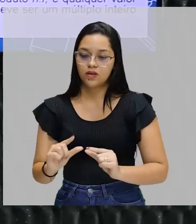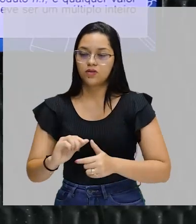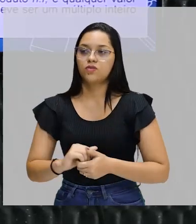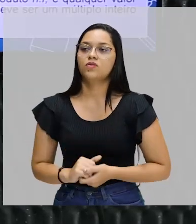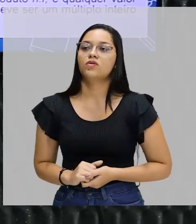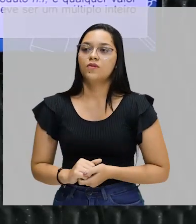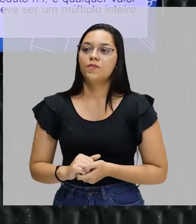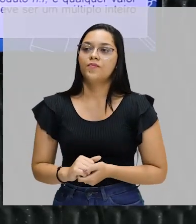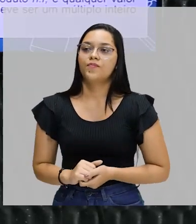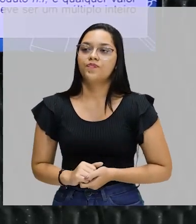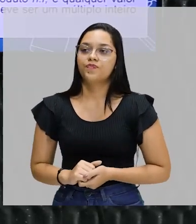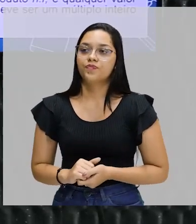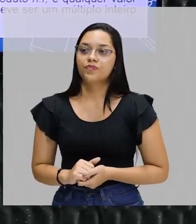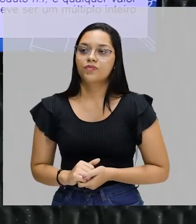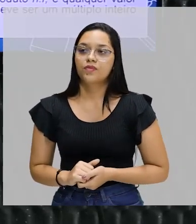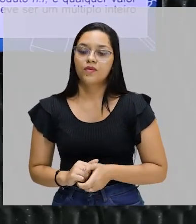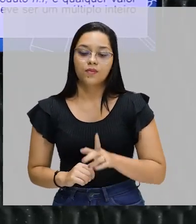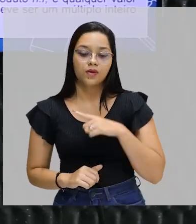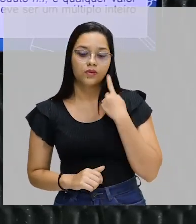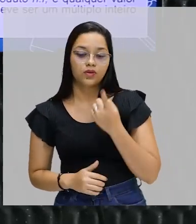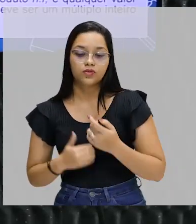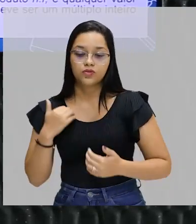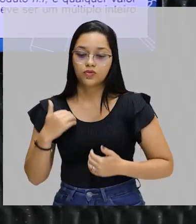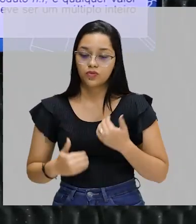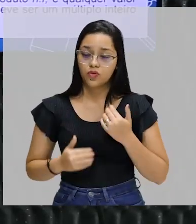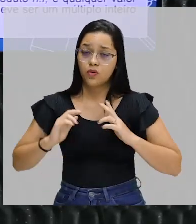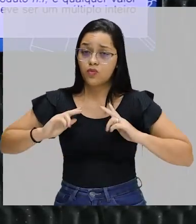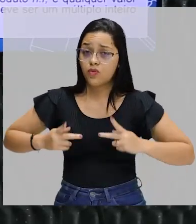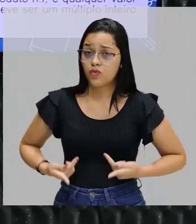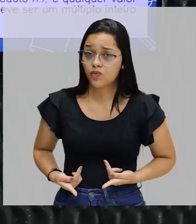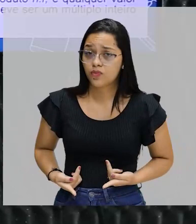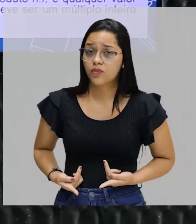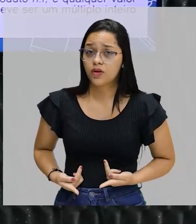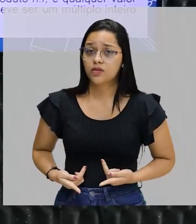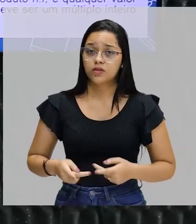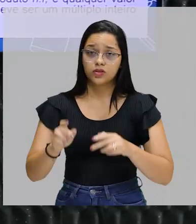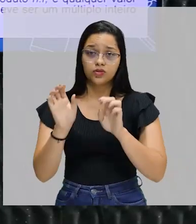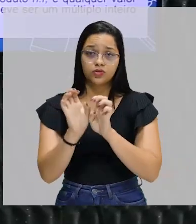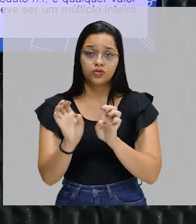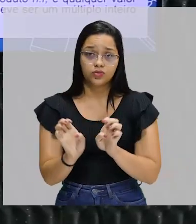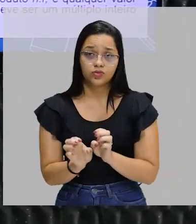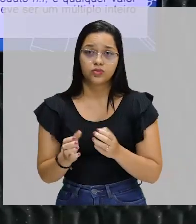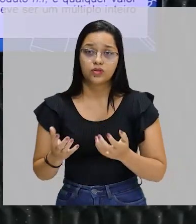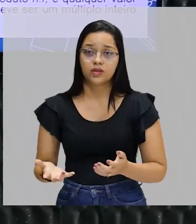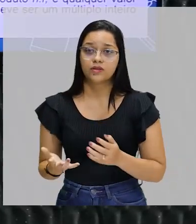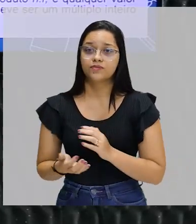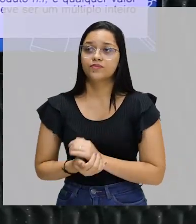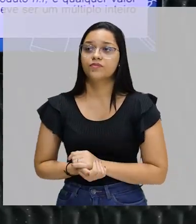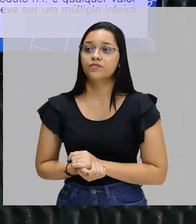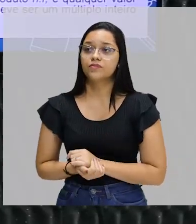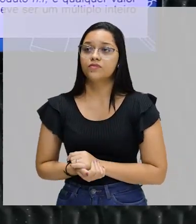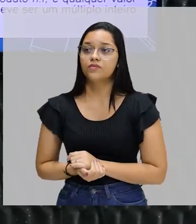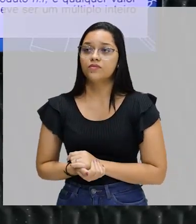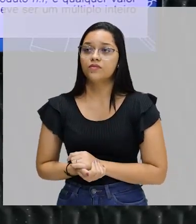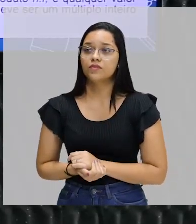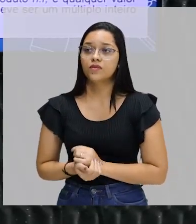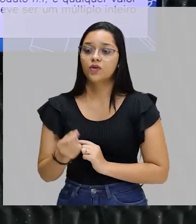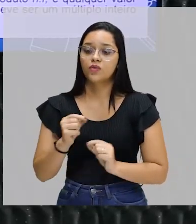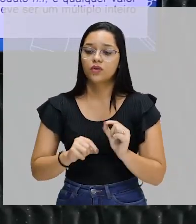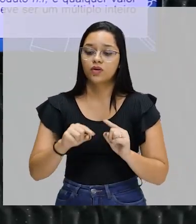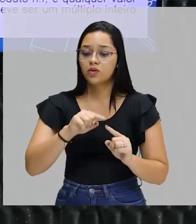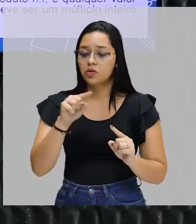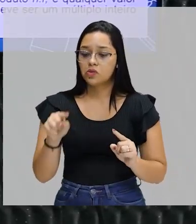energéticas, certo? Que para o nosso corpo humano, né, para a nossa estrutura, acabam sendo